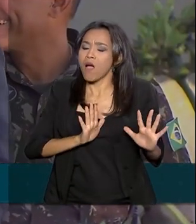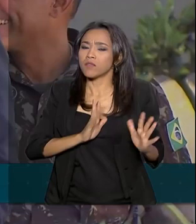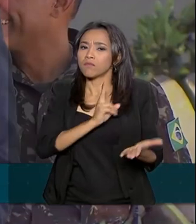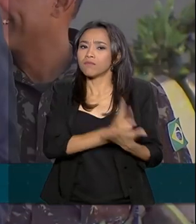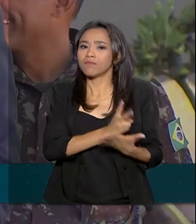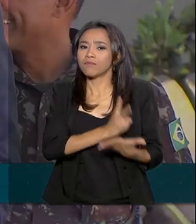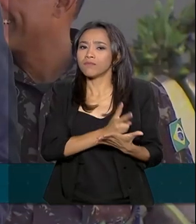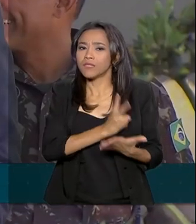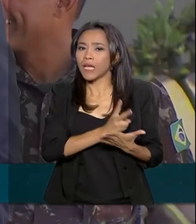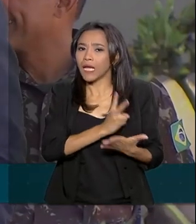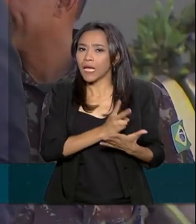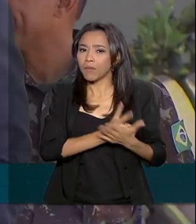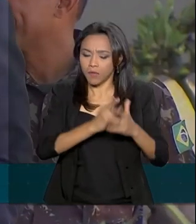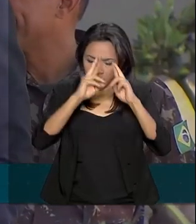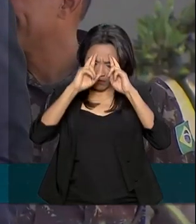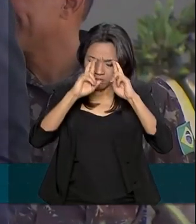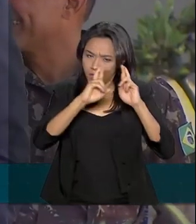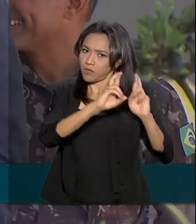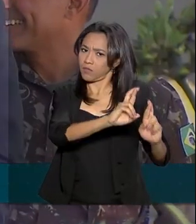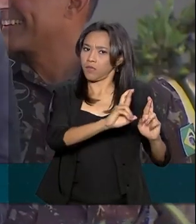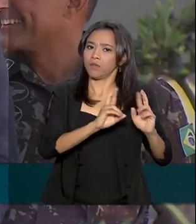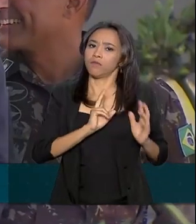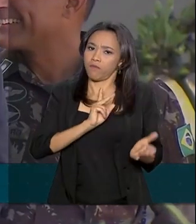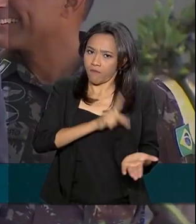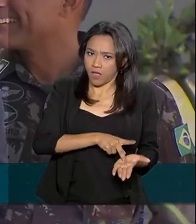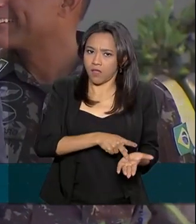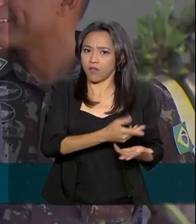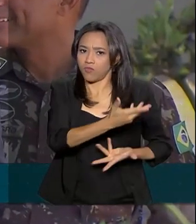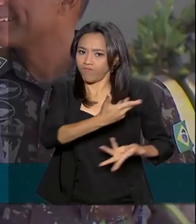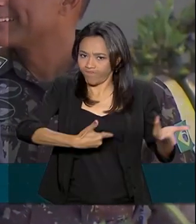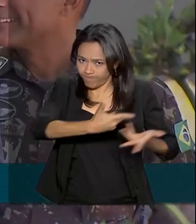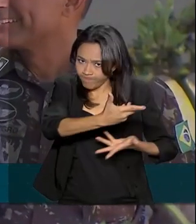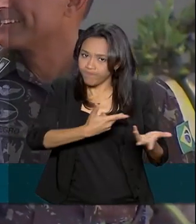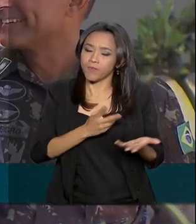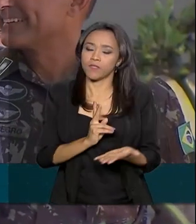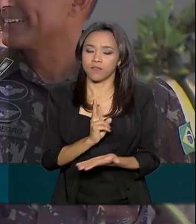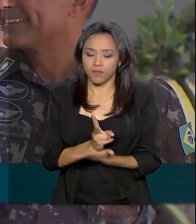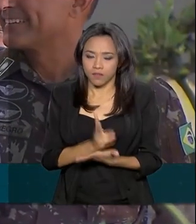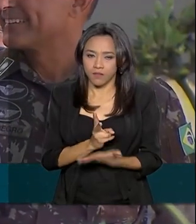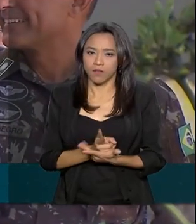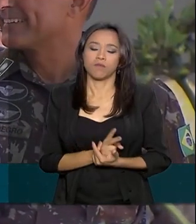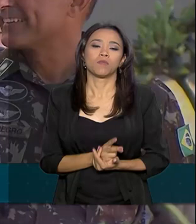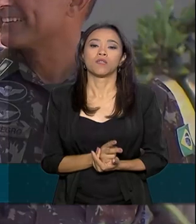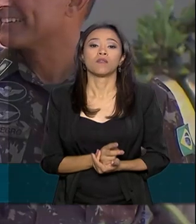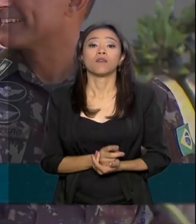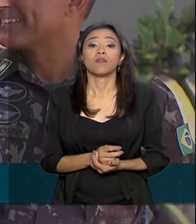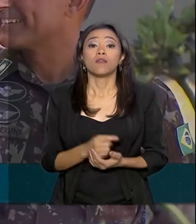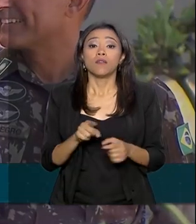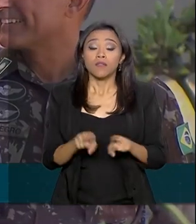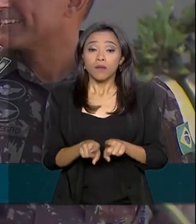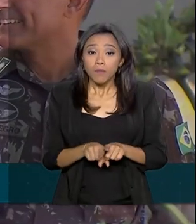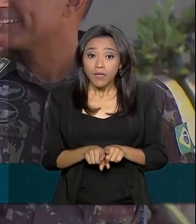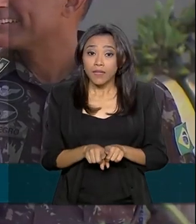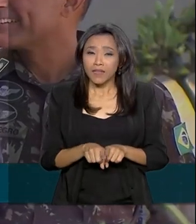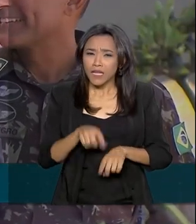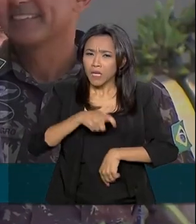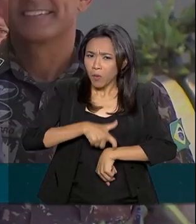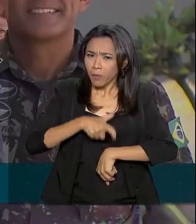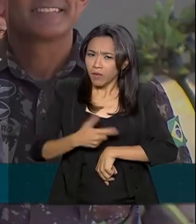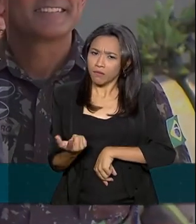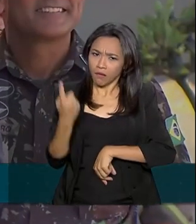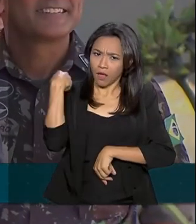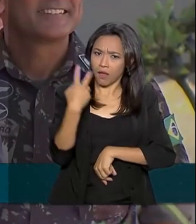preservou a lealdade e a verdade. E nele, nas tuas palavras, naquele